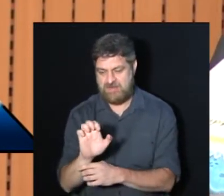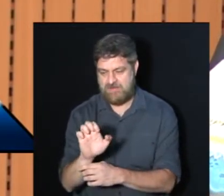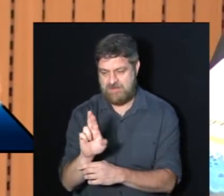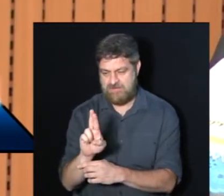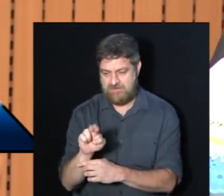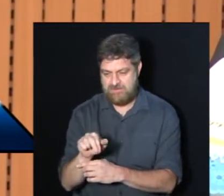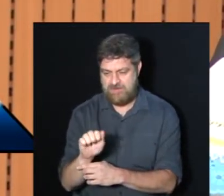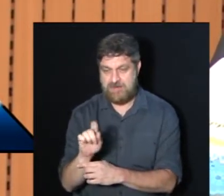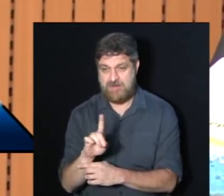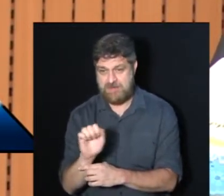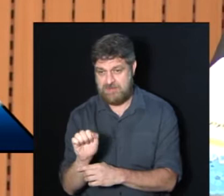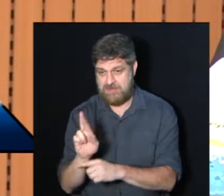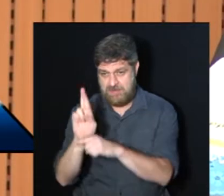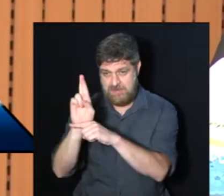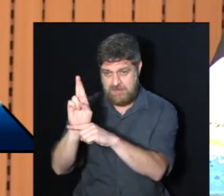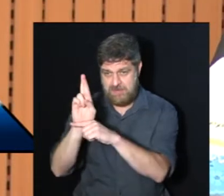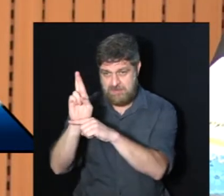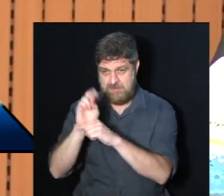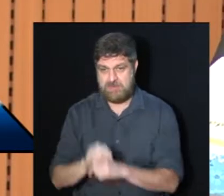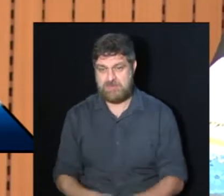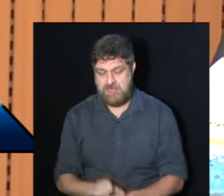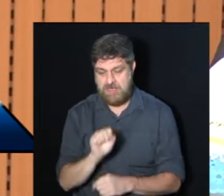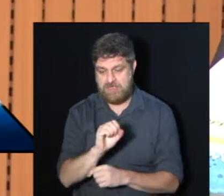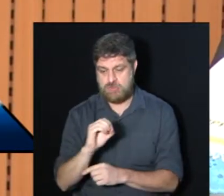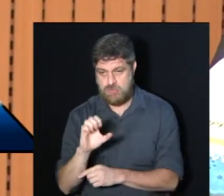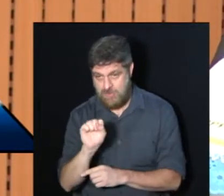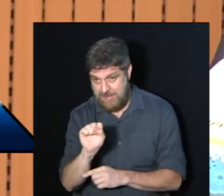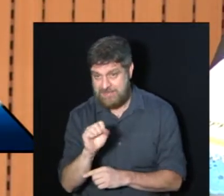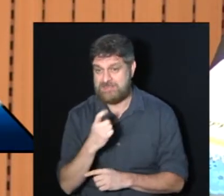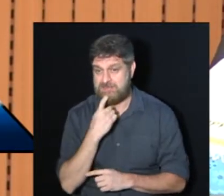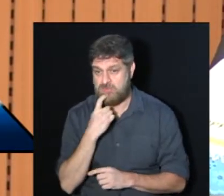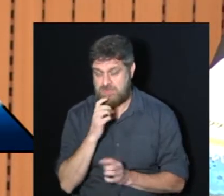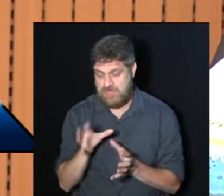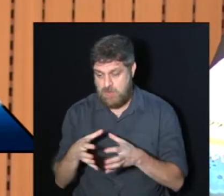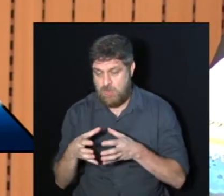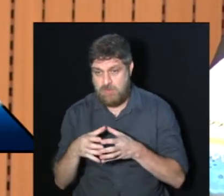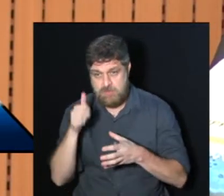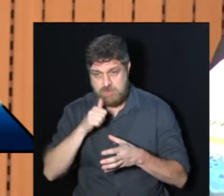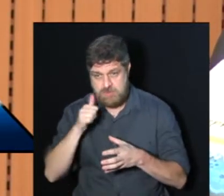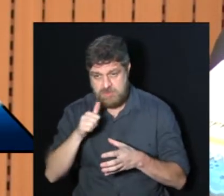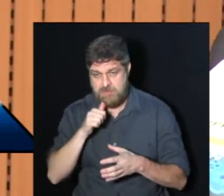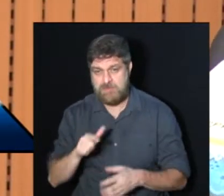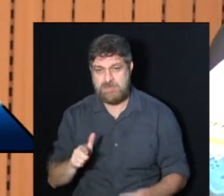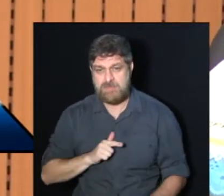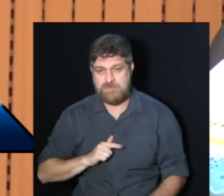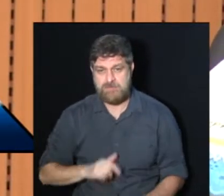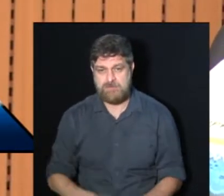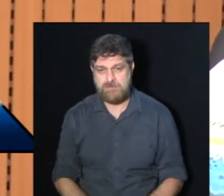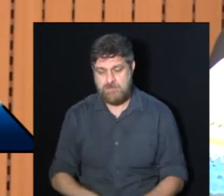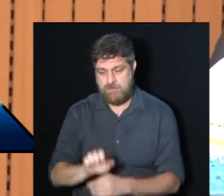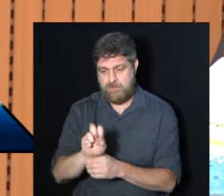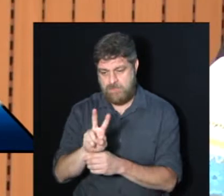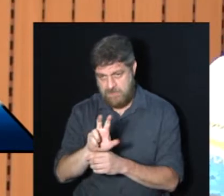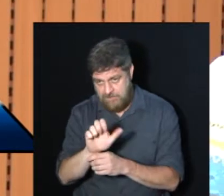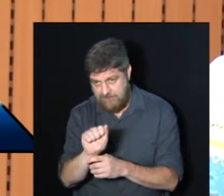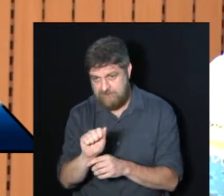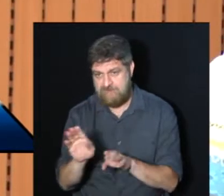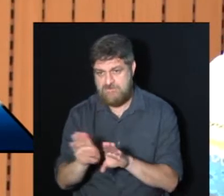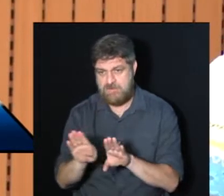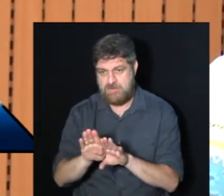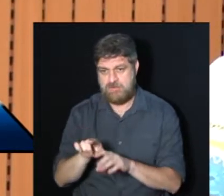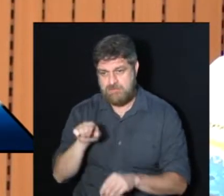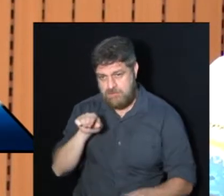Gramochin, representando a SOS Mulheres de Campinas, a Eva Rete Mimbi, Cacique